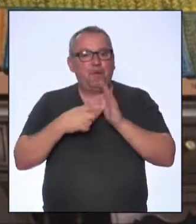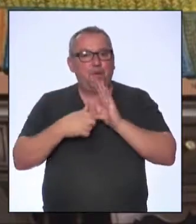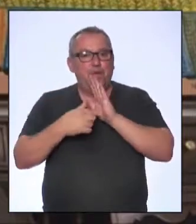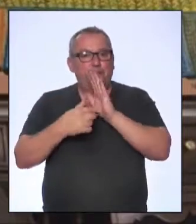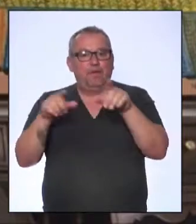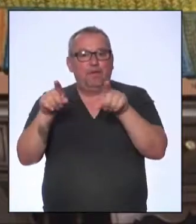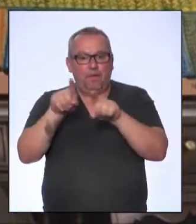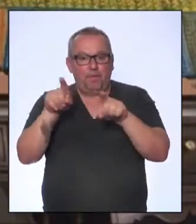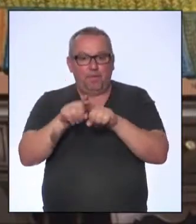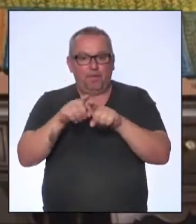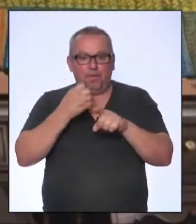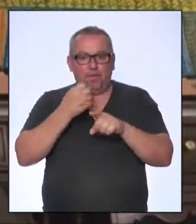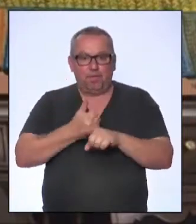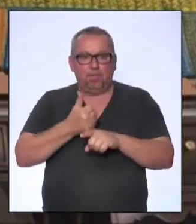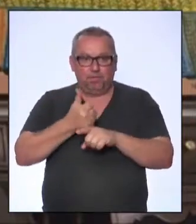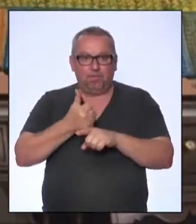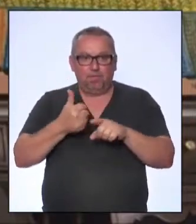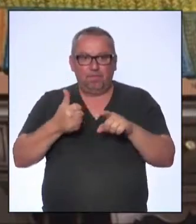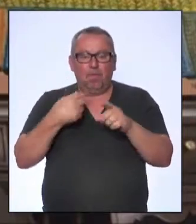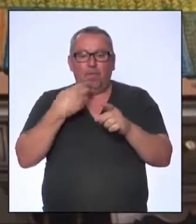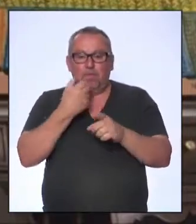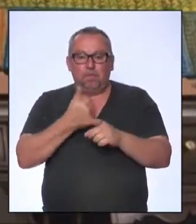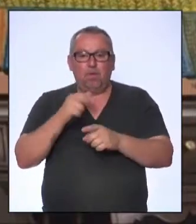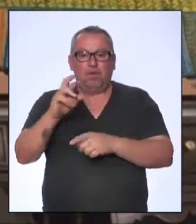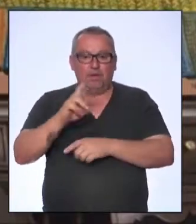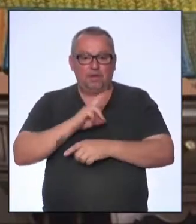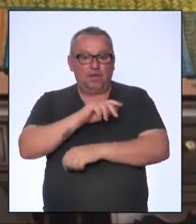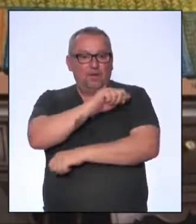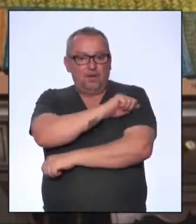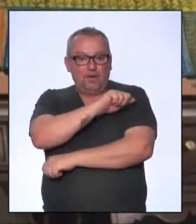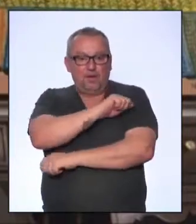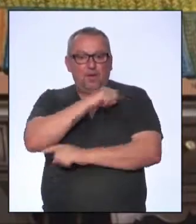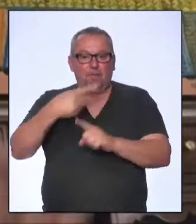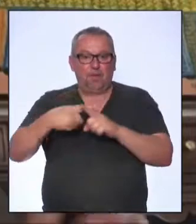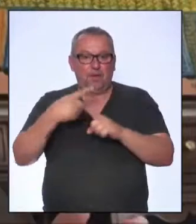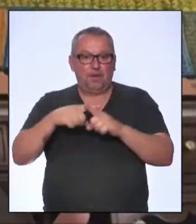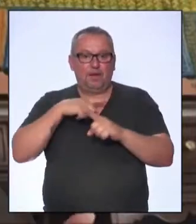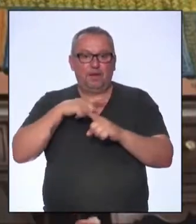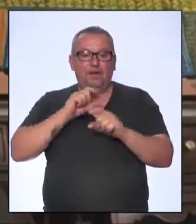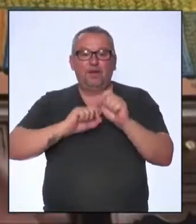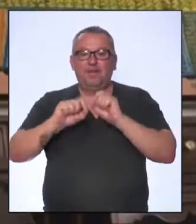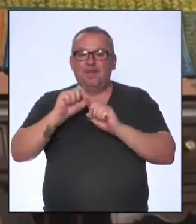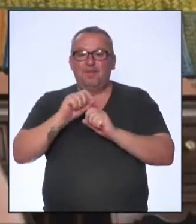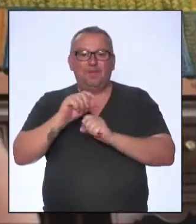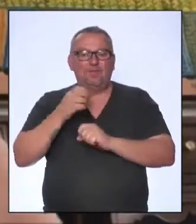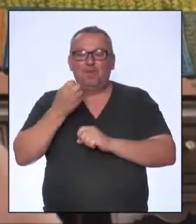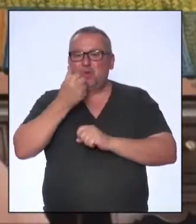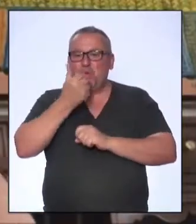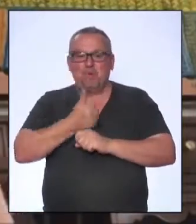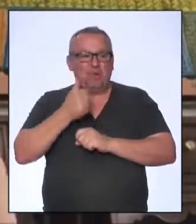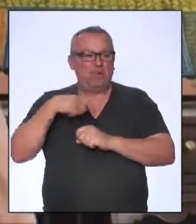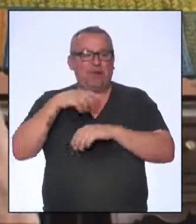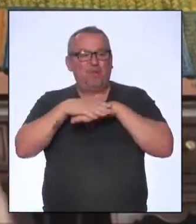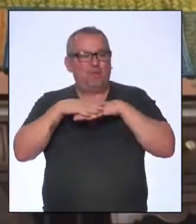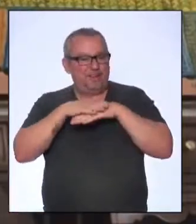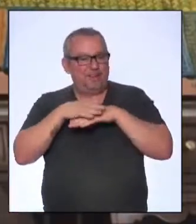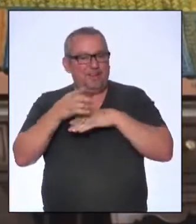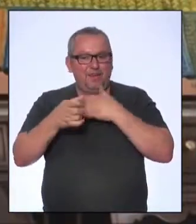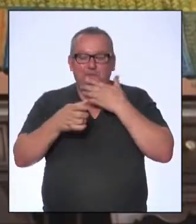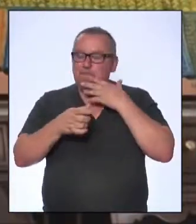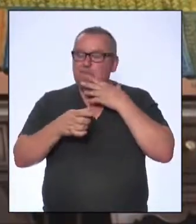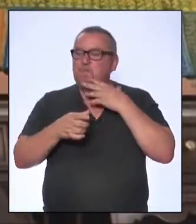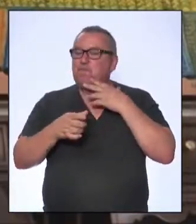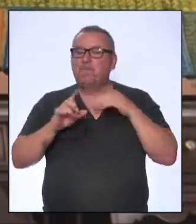por bons resultados de aprendizagem dos alunos, o que por si só, Wagner, já seria um motivo para a gente estar conversando aqui. Mas,